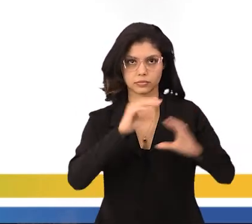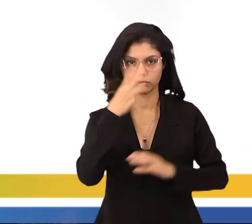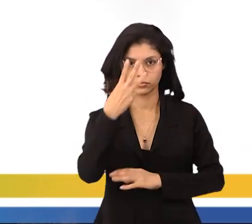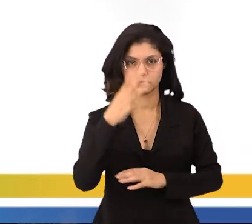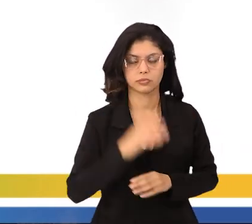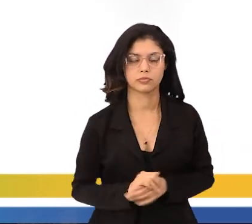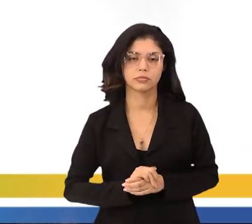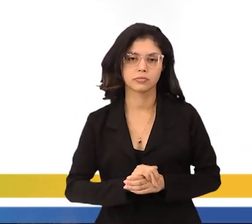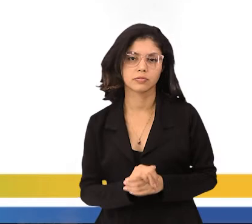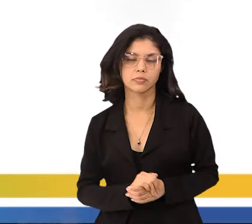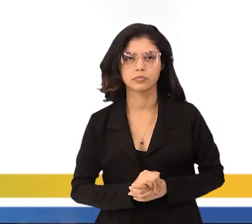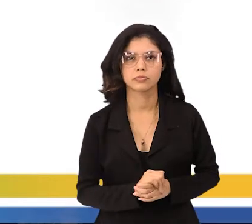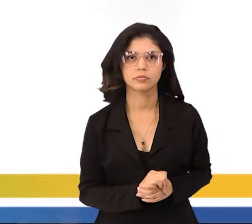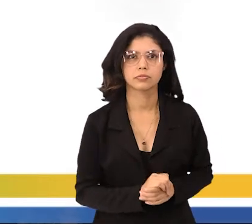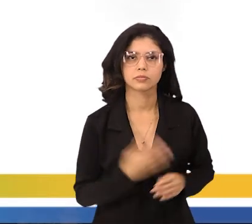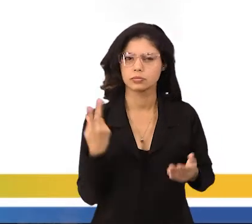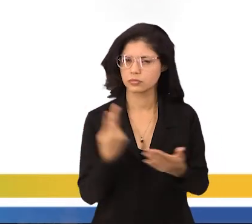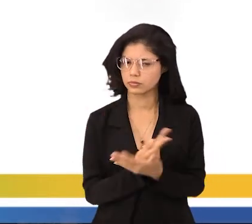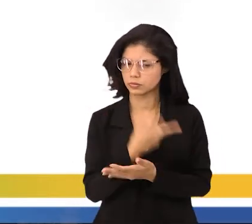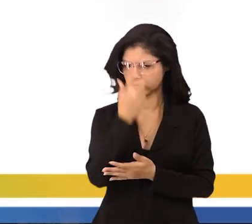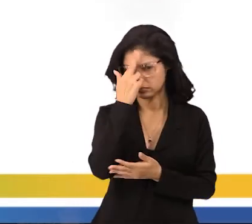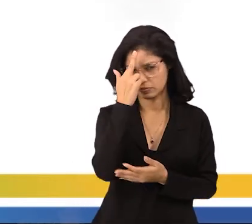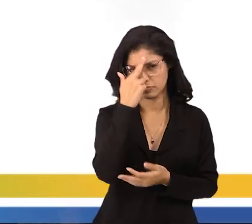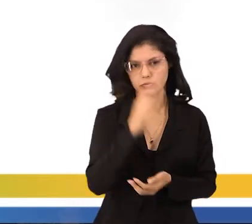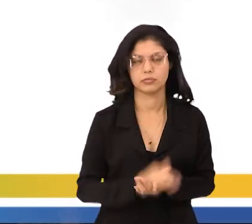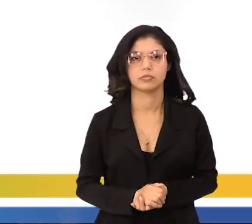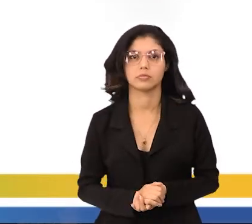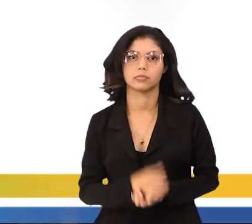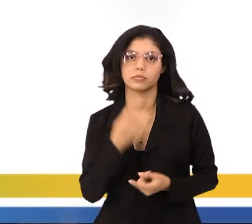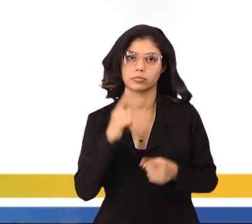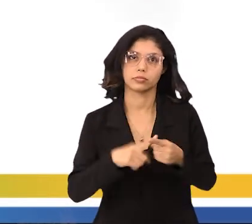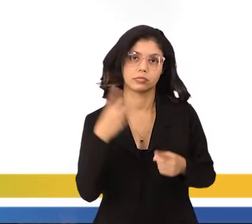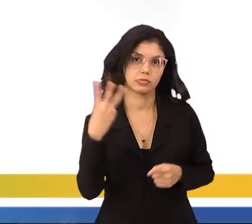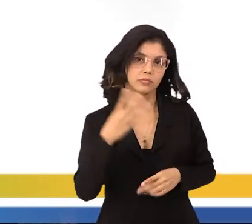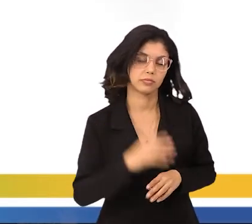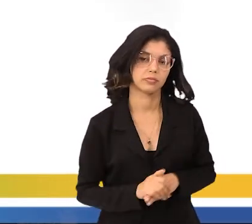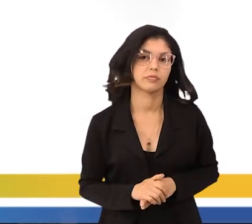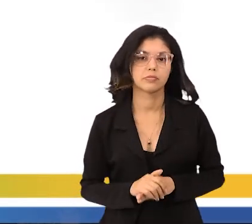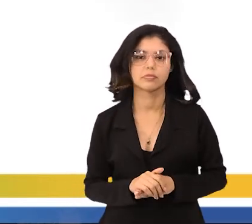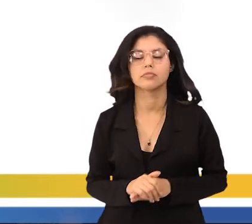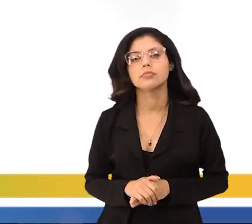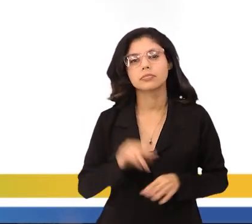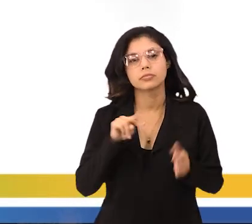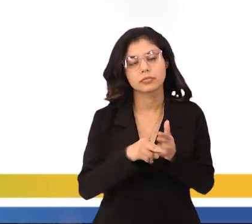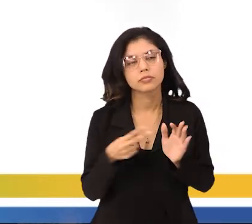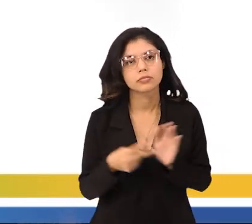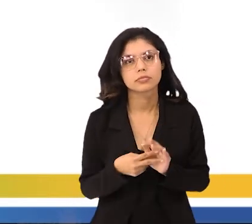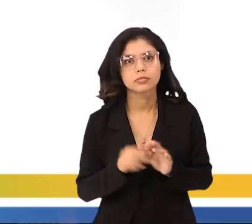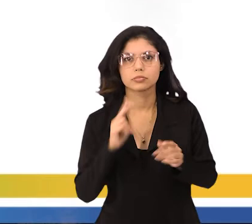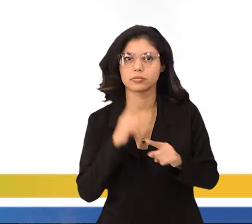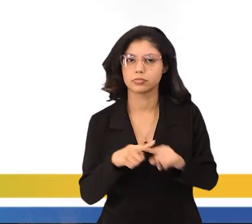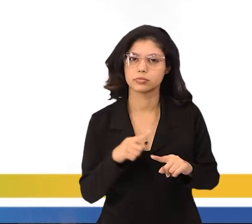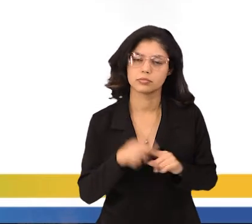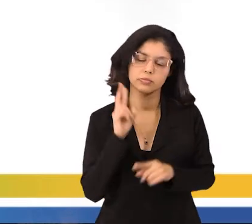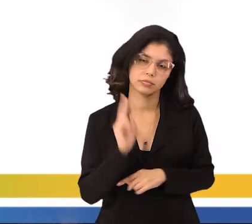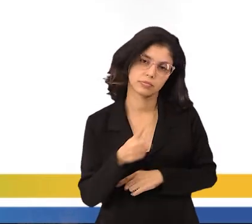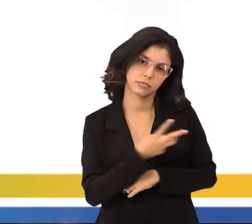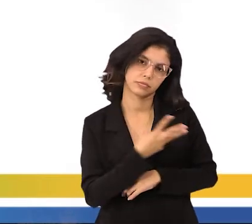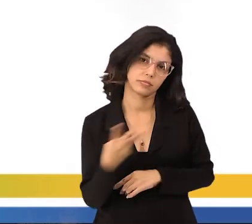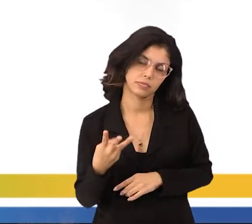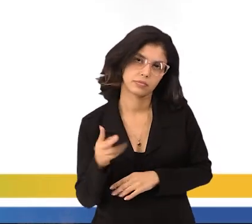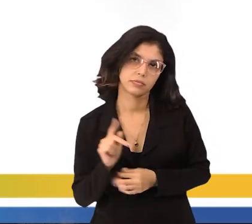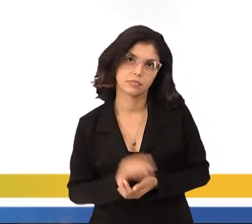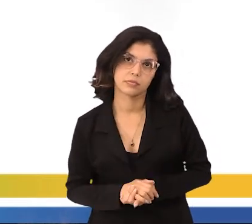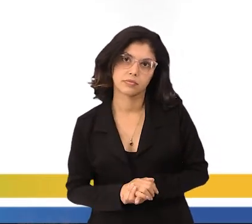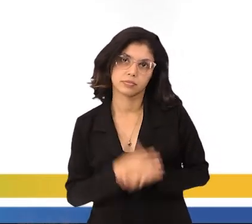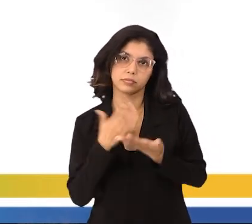2 ao cubo. Um erro bem comum é pensar que eu multiplico menos 2 vezes 3, gente. Quer dizer que o menos 2 será multiplicado com ele mesmo 3 vezes ele